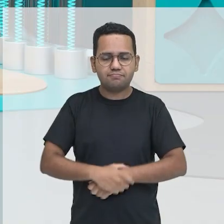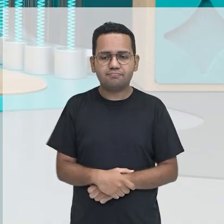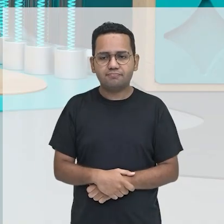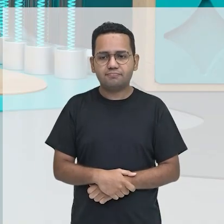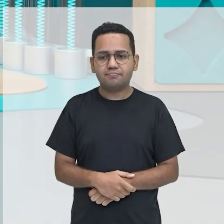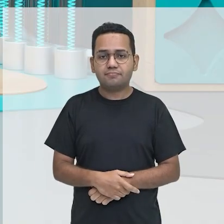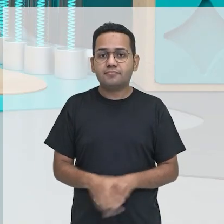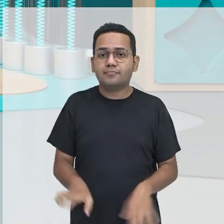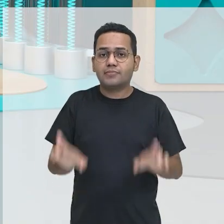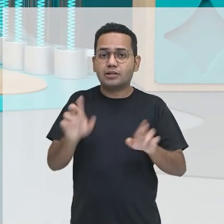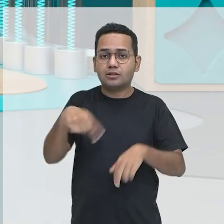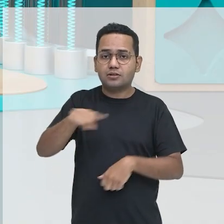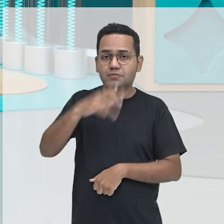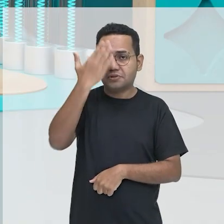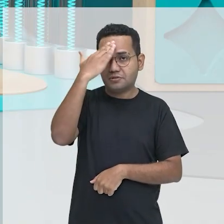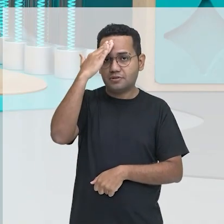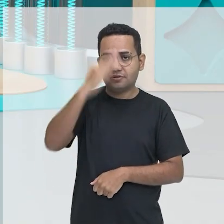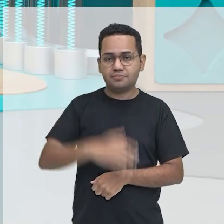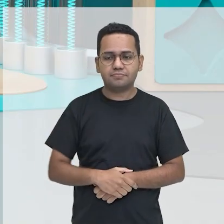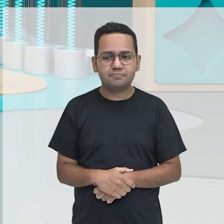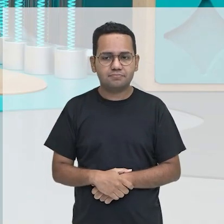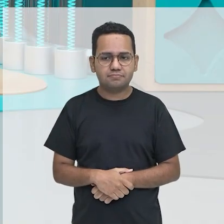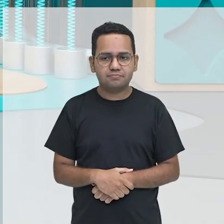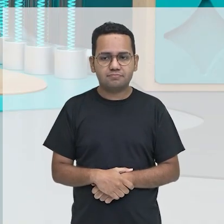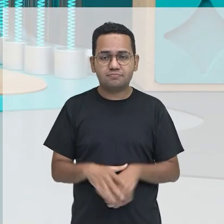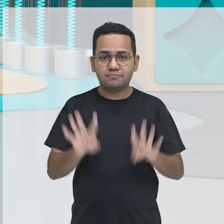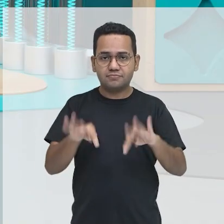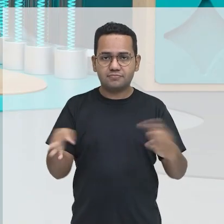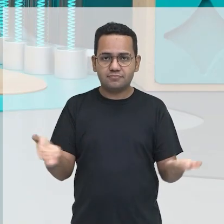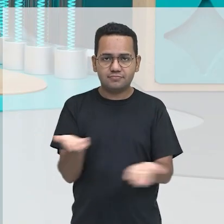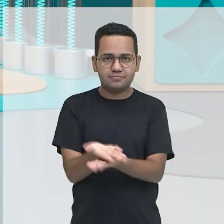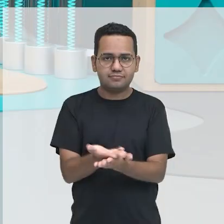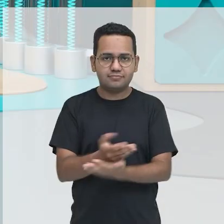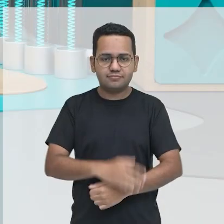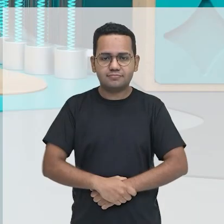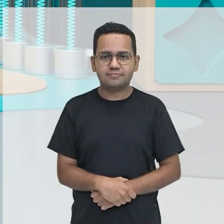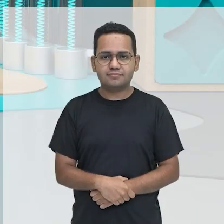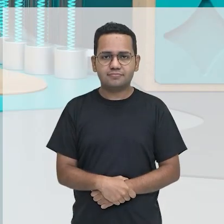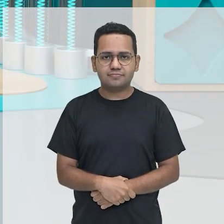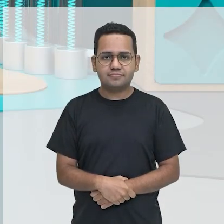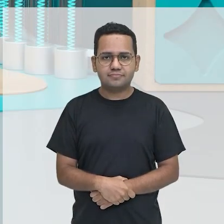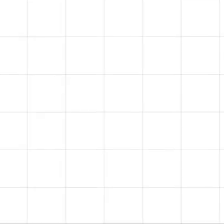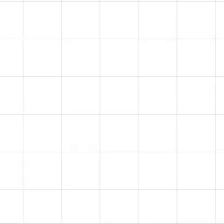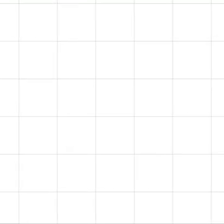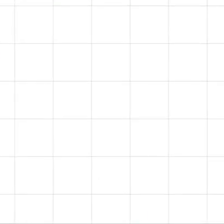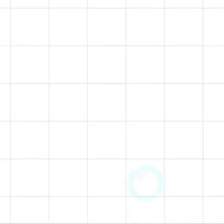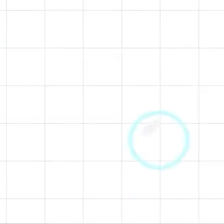gente? Espero ter ficado bastante claro, e assim a gente vai encerrando a nossa aula de hoje.